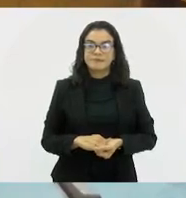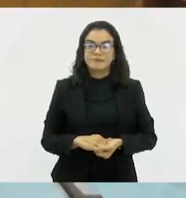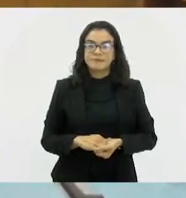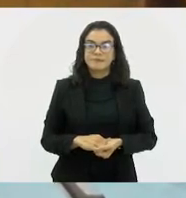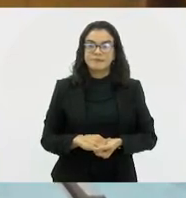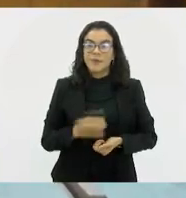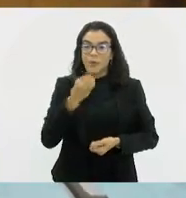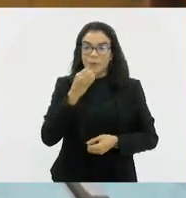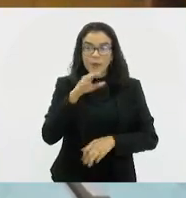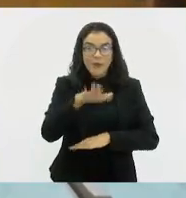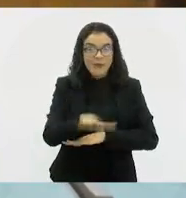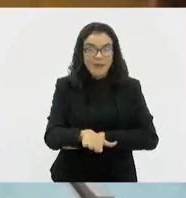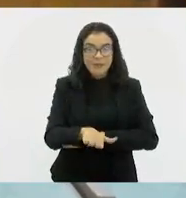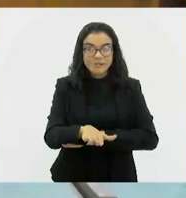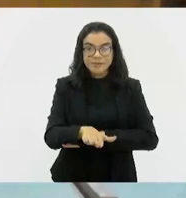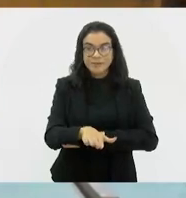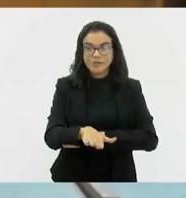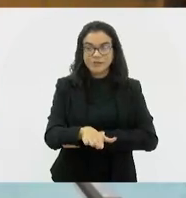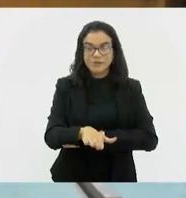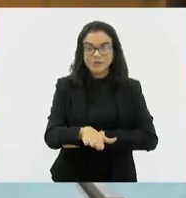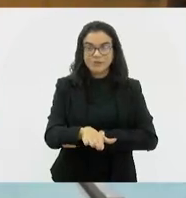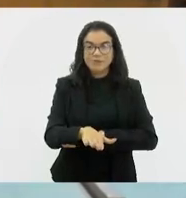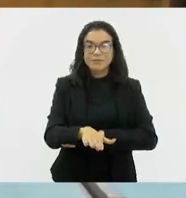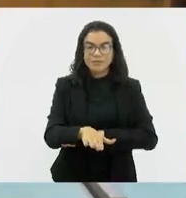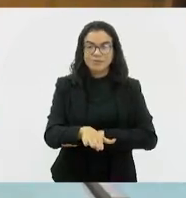Boa tarde.